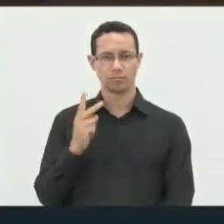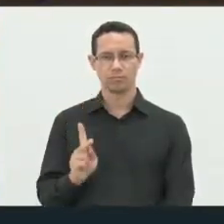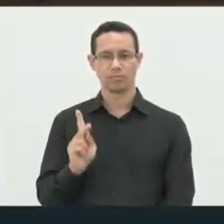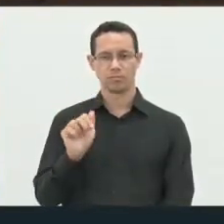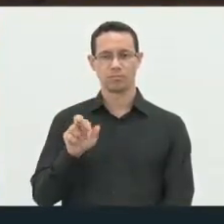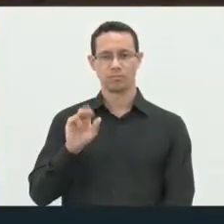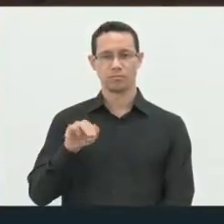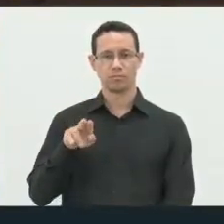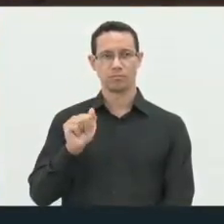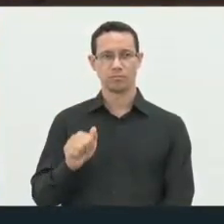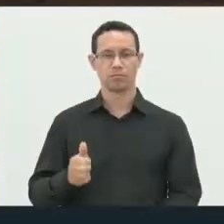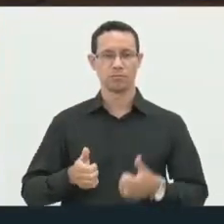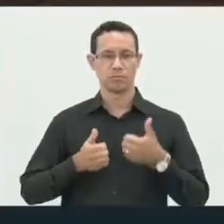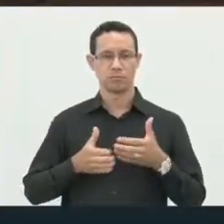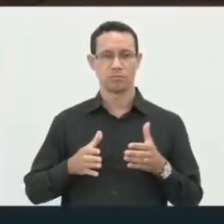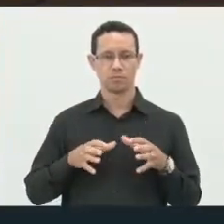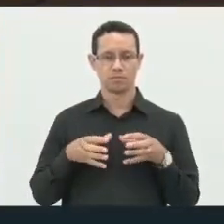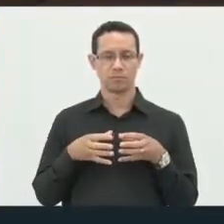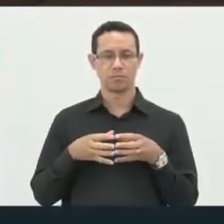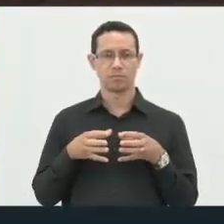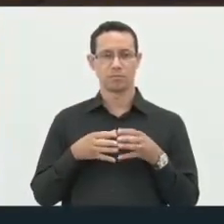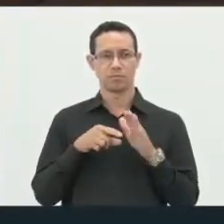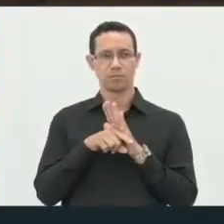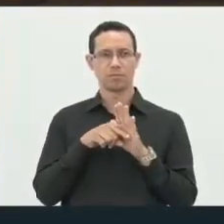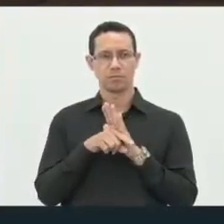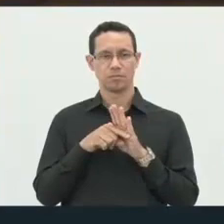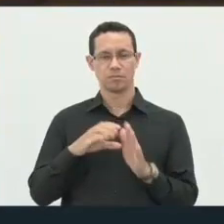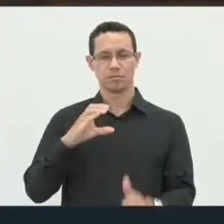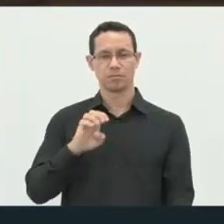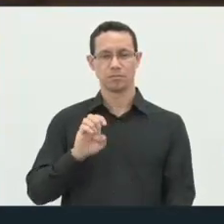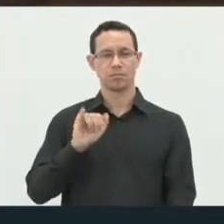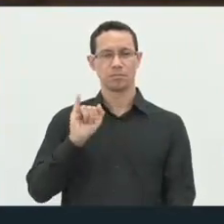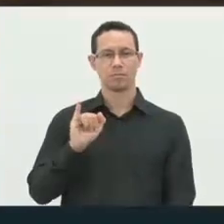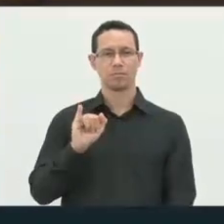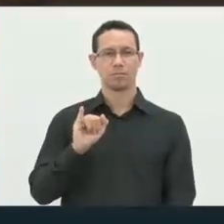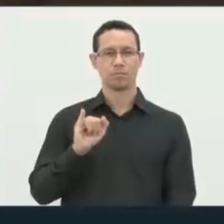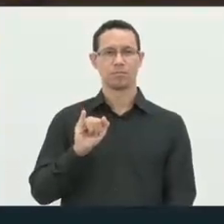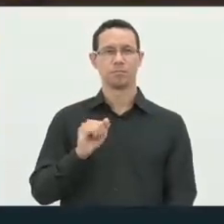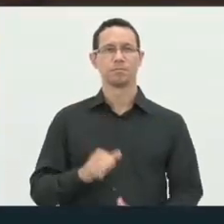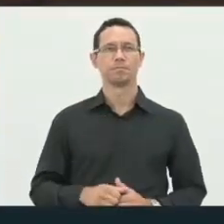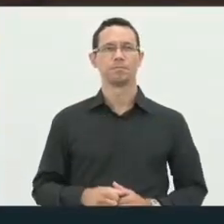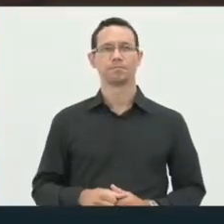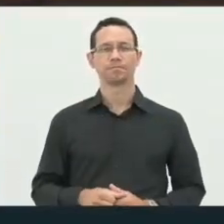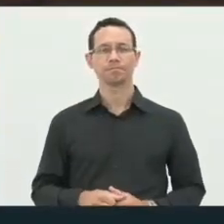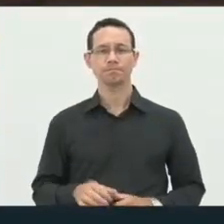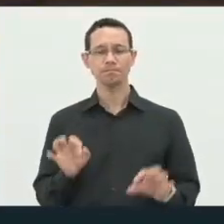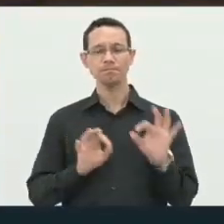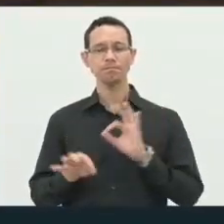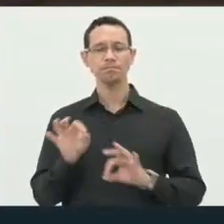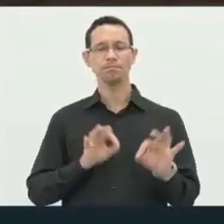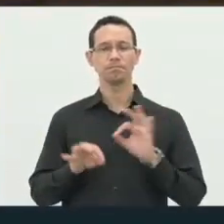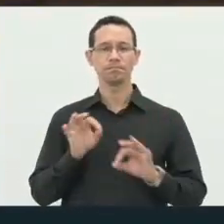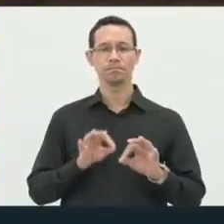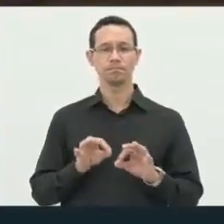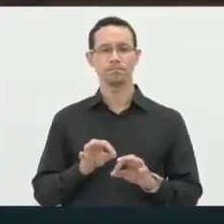a abertura de uma comissão especial de inquérito CEI para apurar possíveis irregularidades e ocorrências no